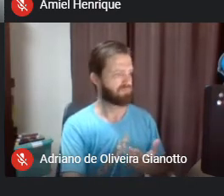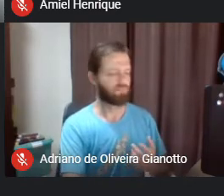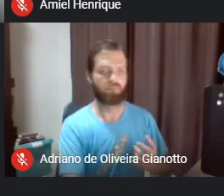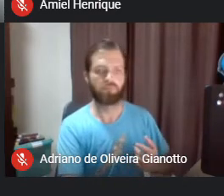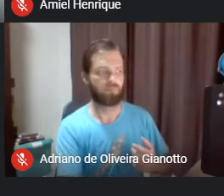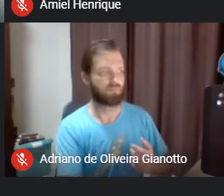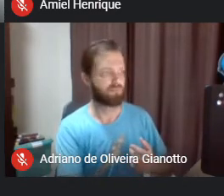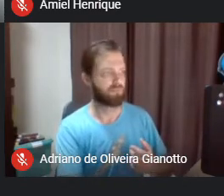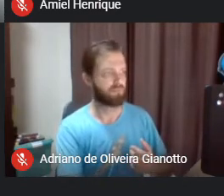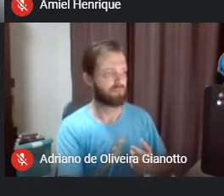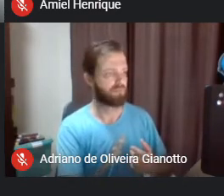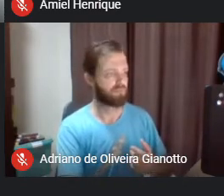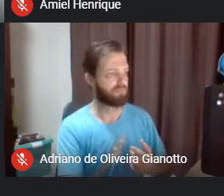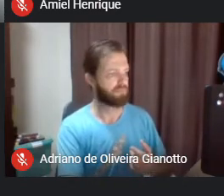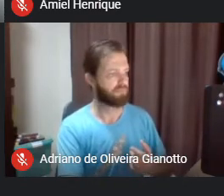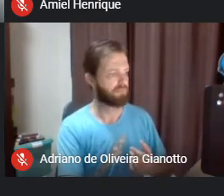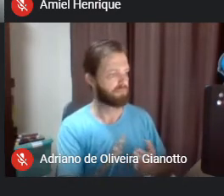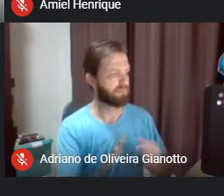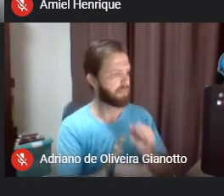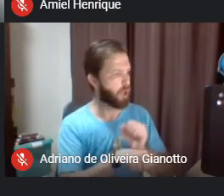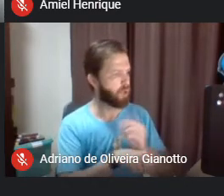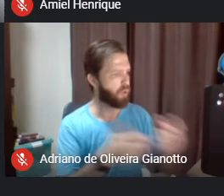Sumiu aqui, parece? Desligou?